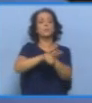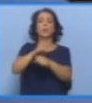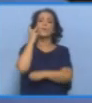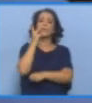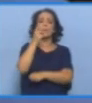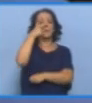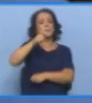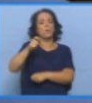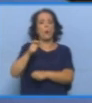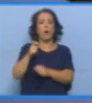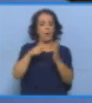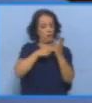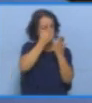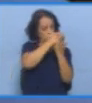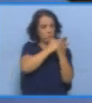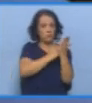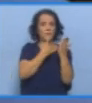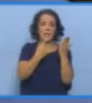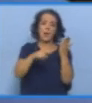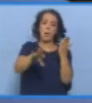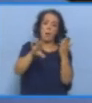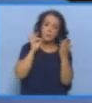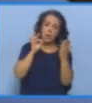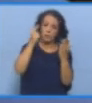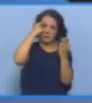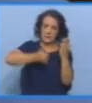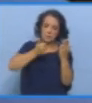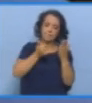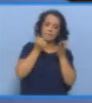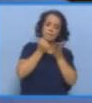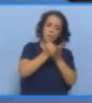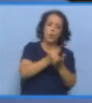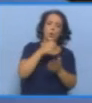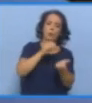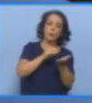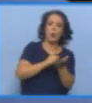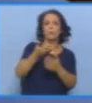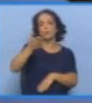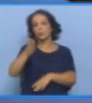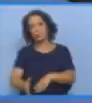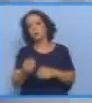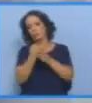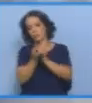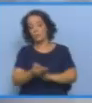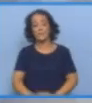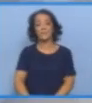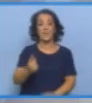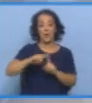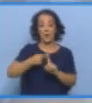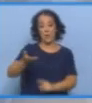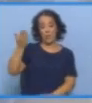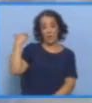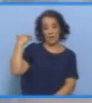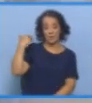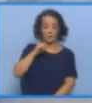não é neutro. O Evangelho tem opção. A opção pelos pobres, pela dignidade, pela justiça, pela paz, há um pela ano, liberdade. quando faleceu Silva Peneda, que foi Ministro